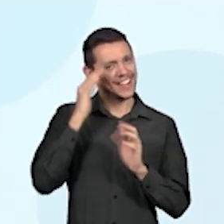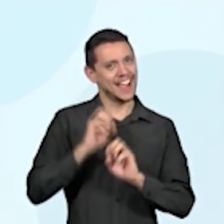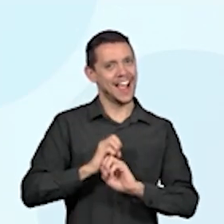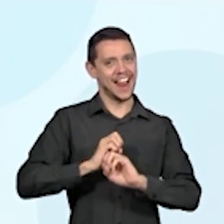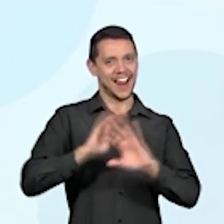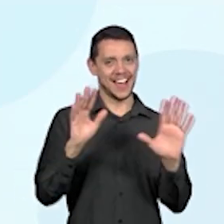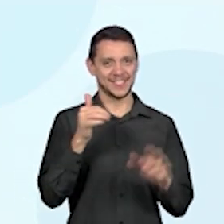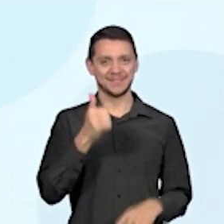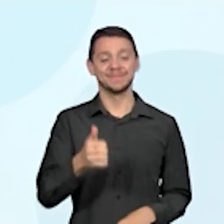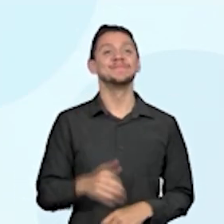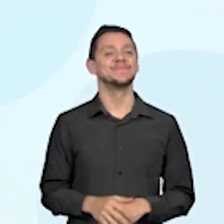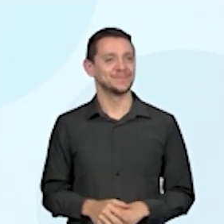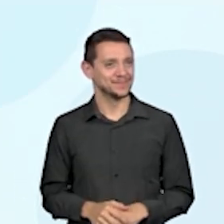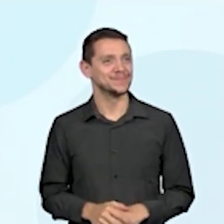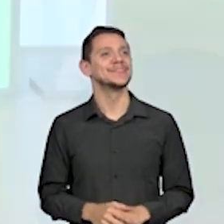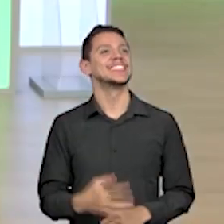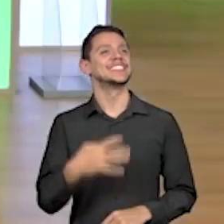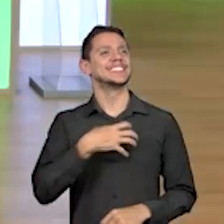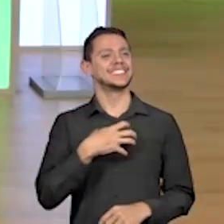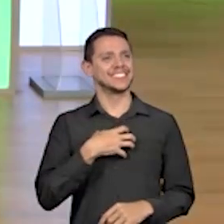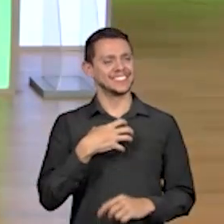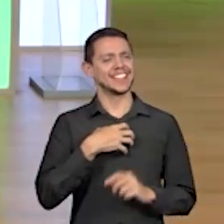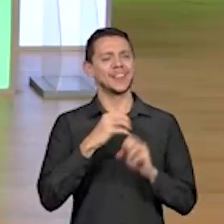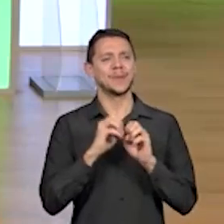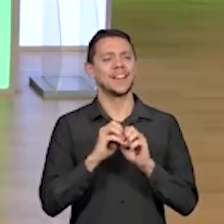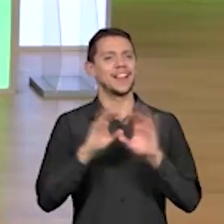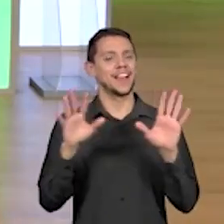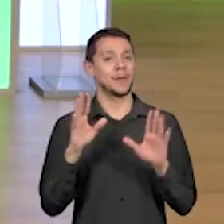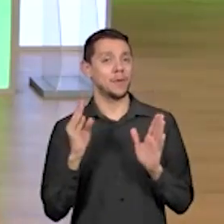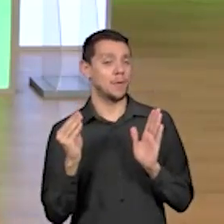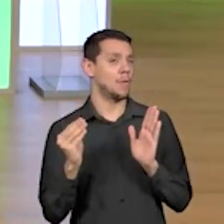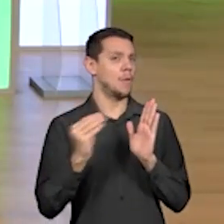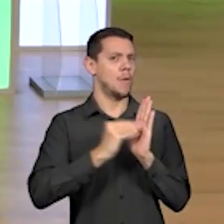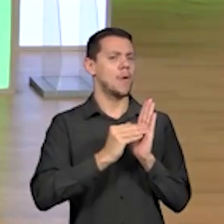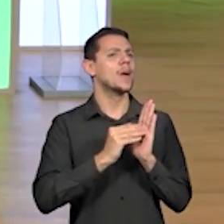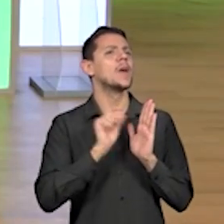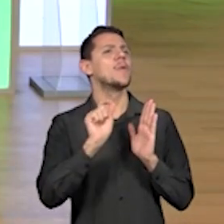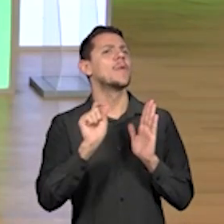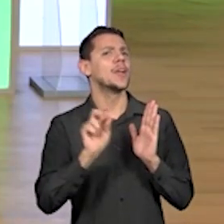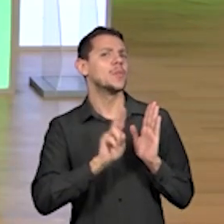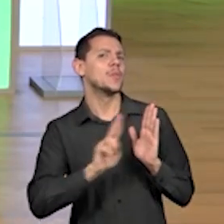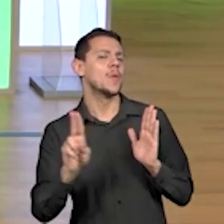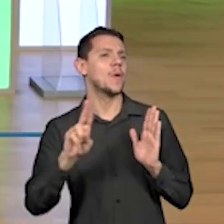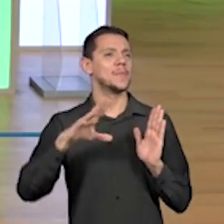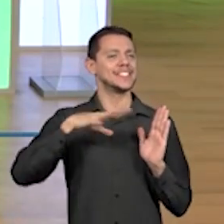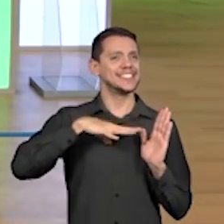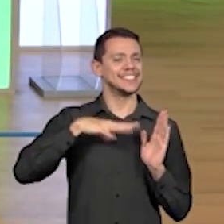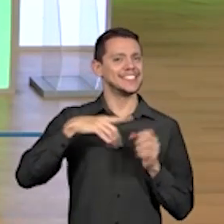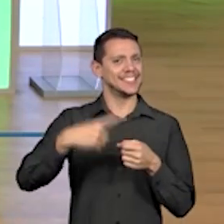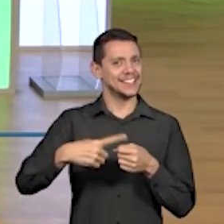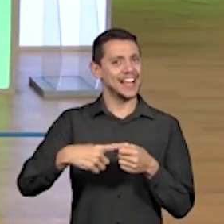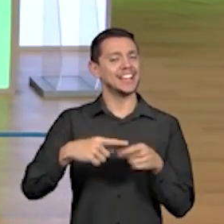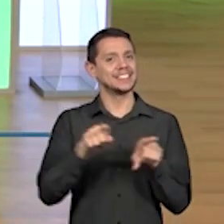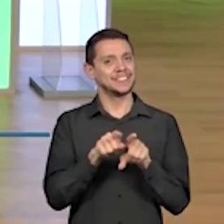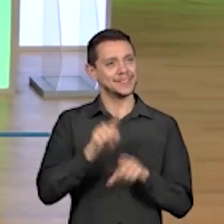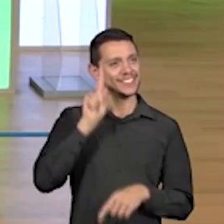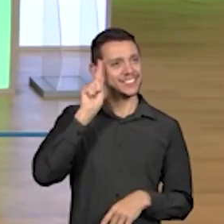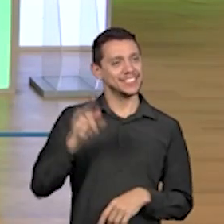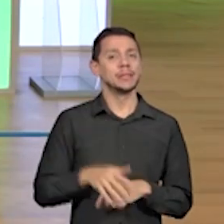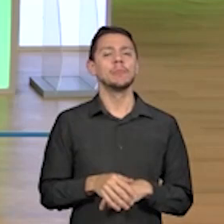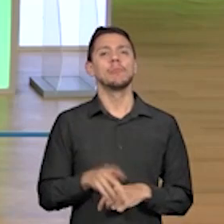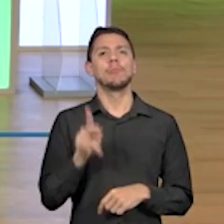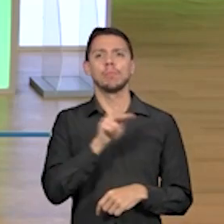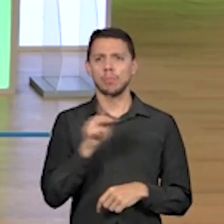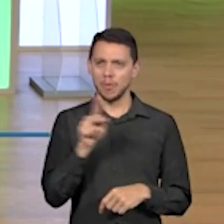clareza registrarei na tela a cidade, a data. Professora Cristina ligadinha com os estudantes de Serra